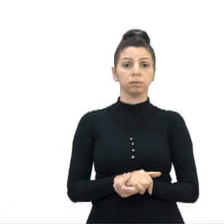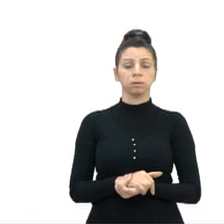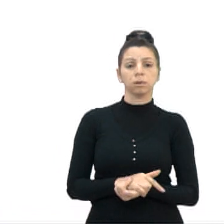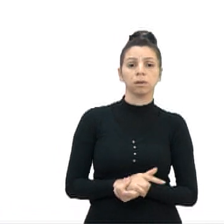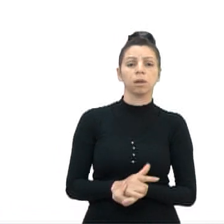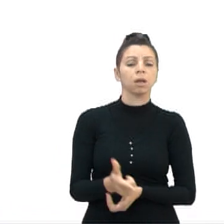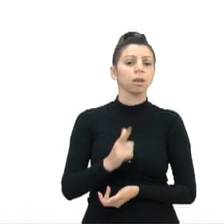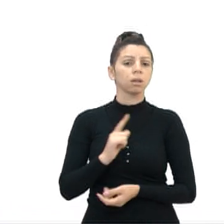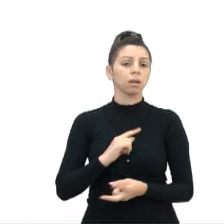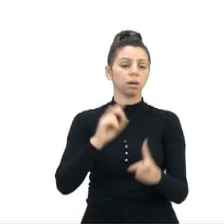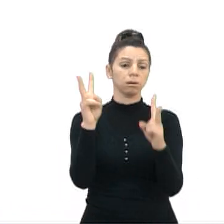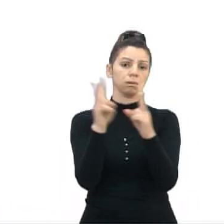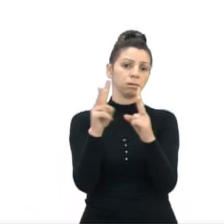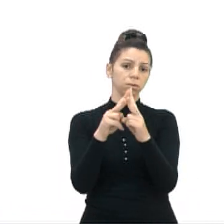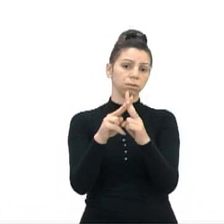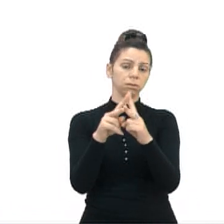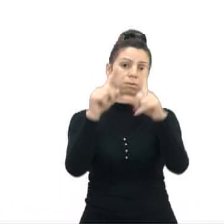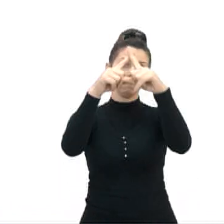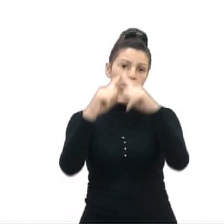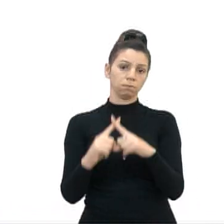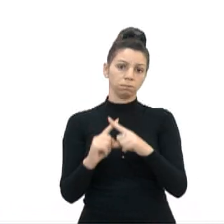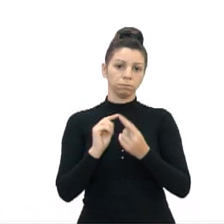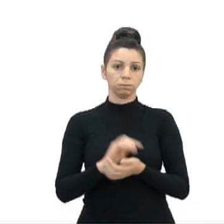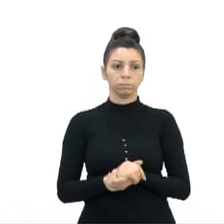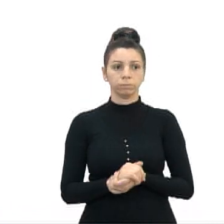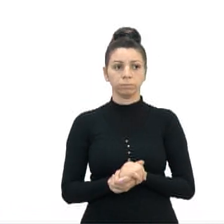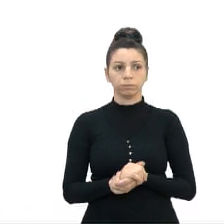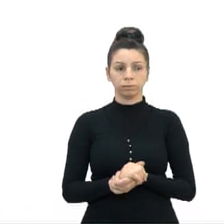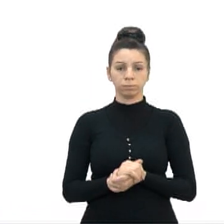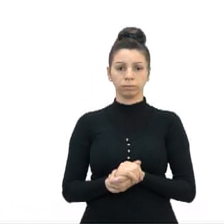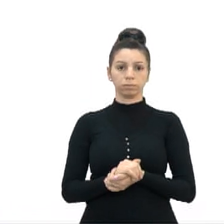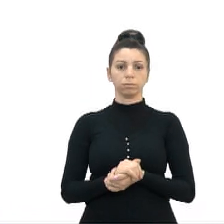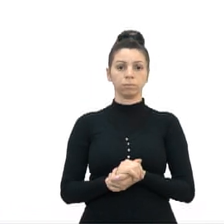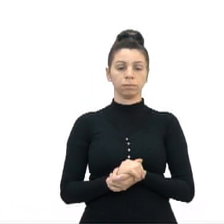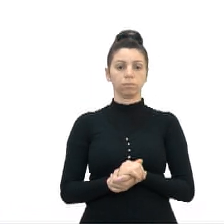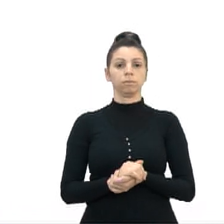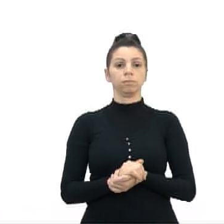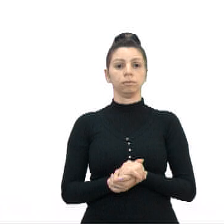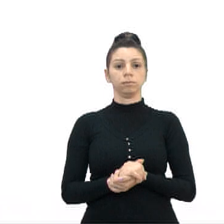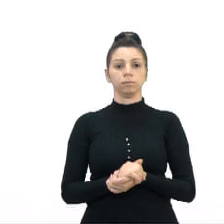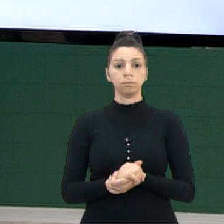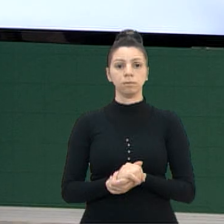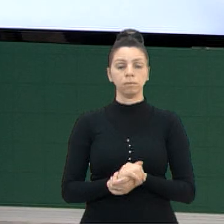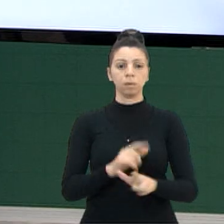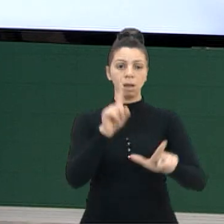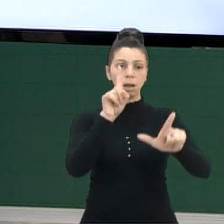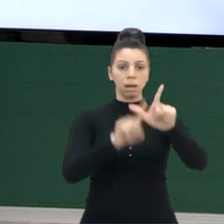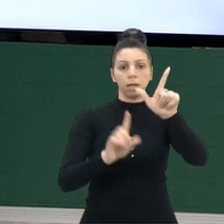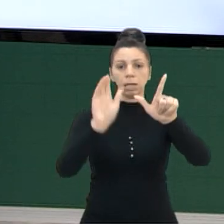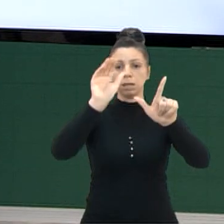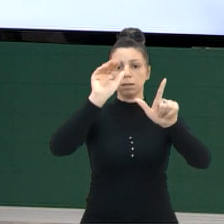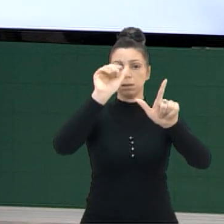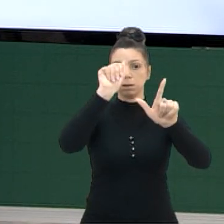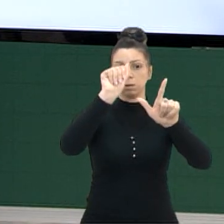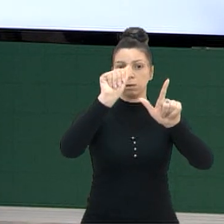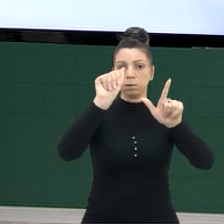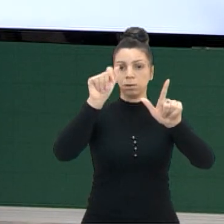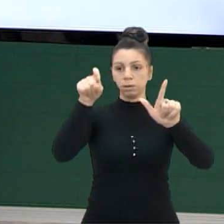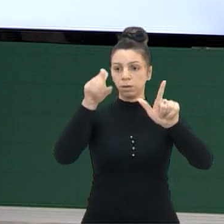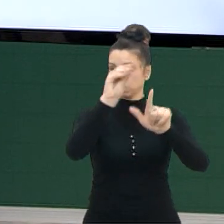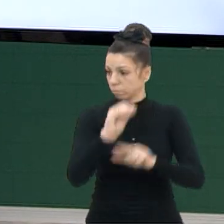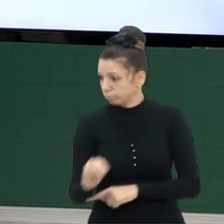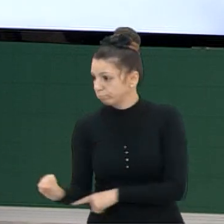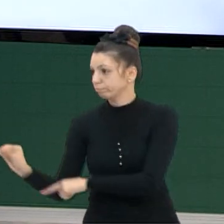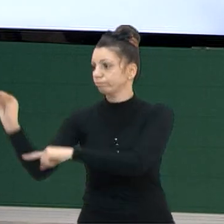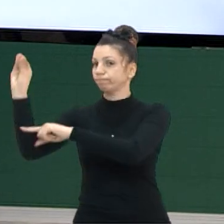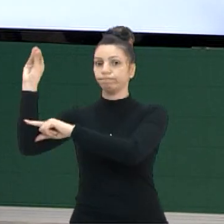2 exercícios de multiplicação. Repete as letras, soma os expoentes quando as